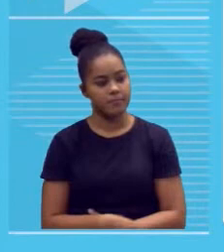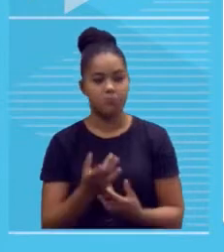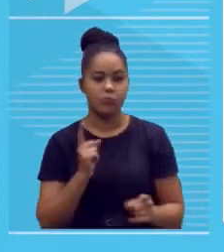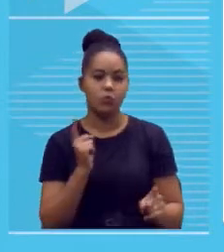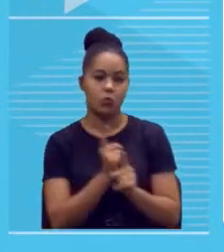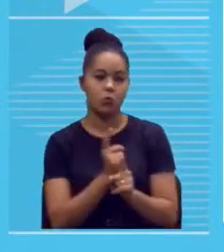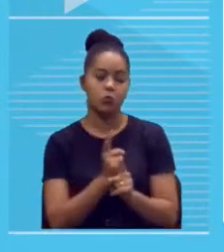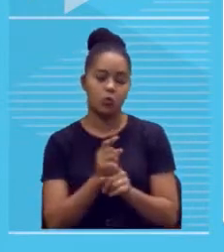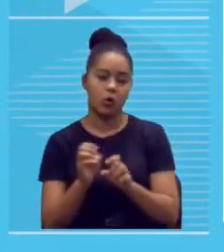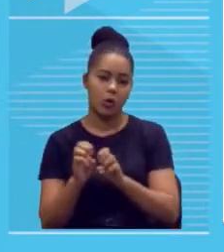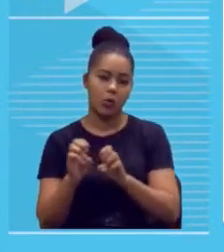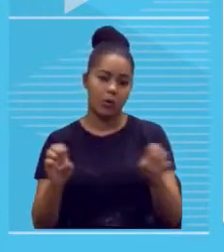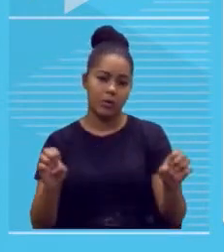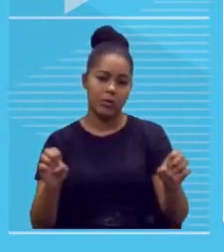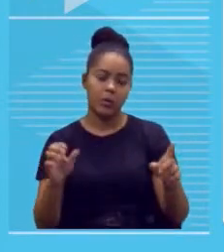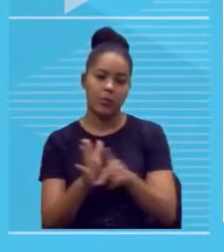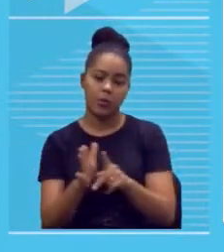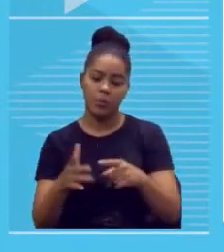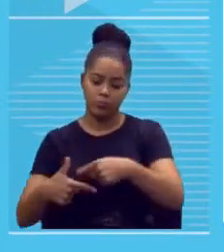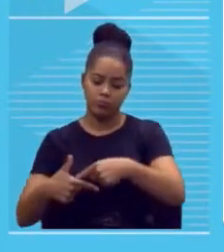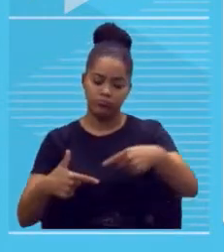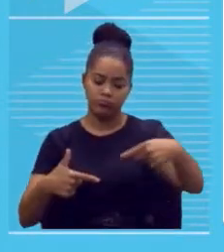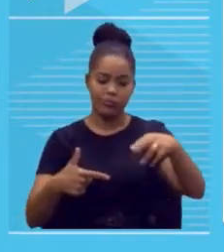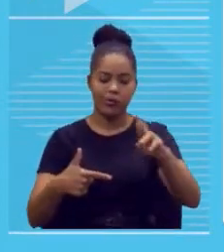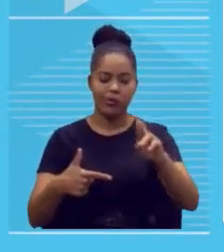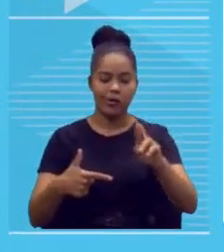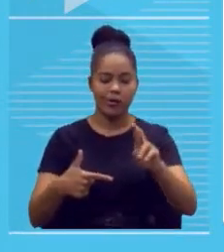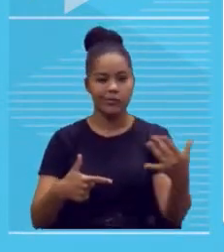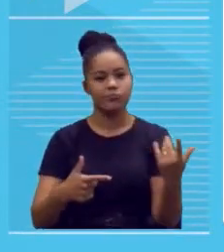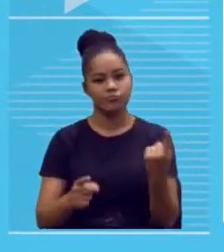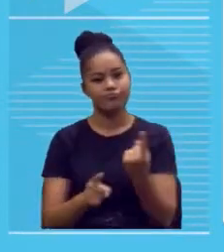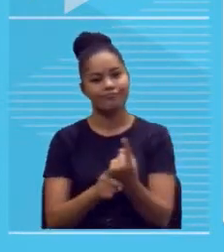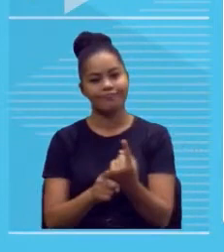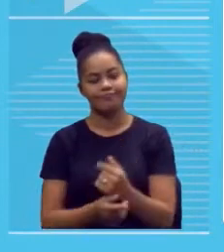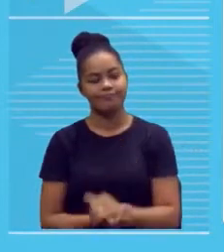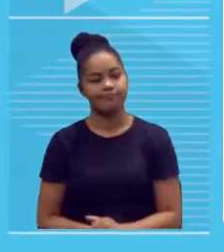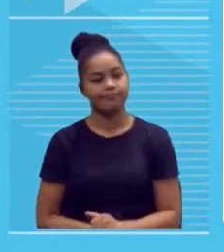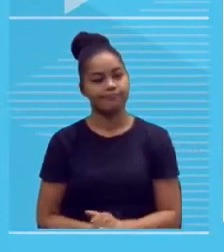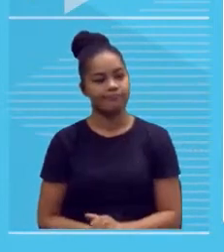dessa reta que vocês estão visualizando aí.